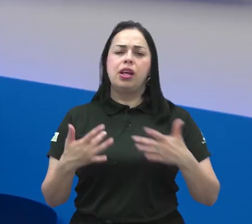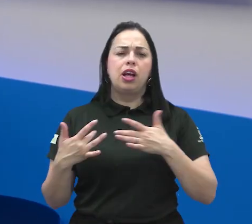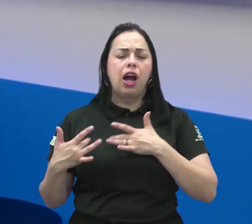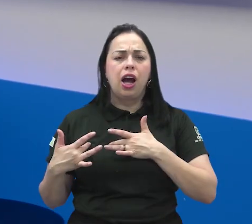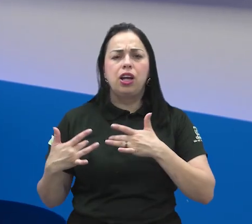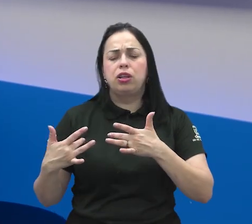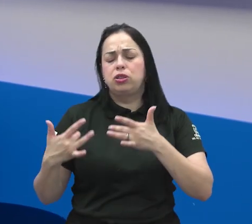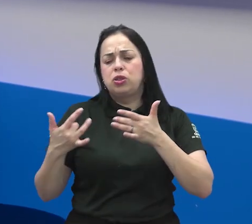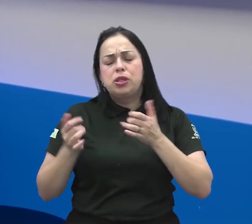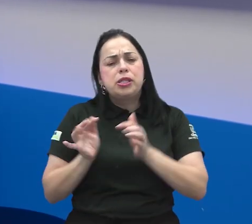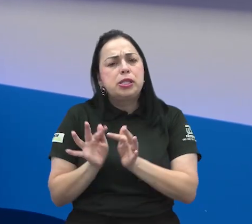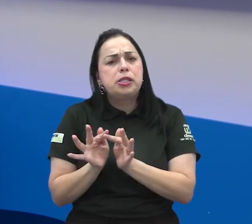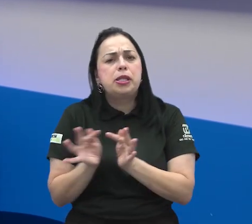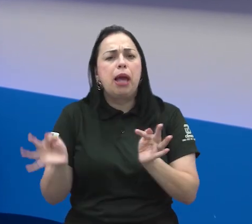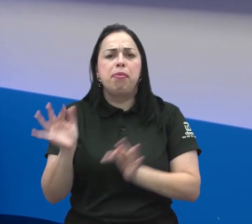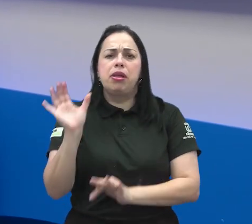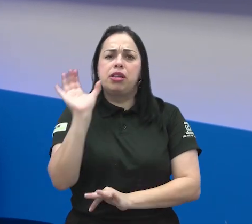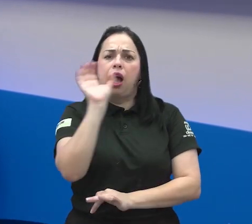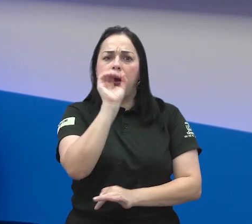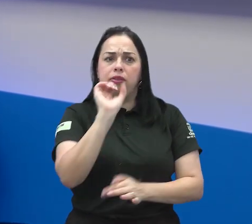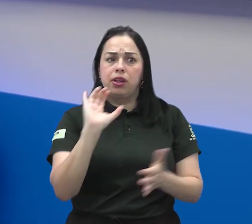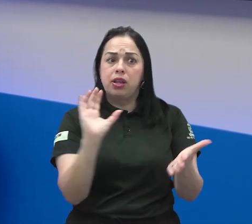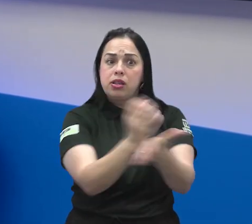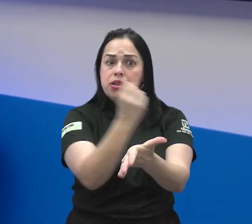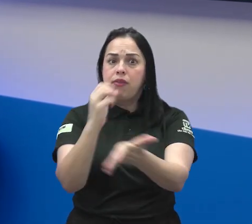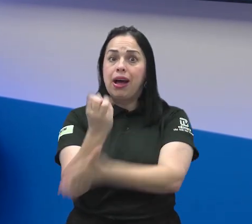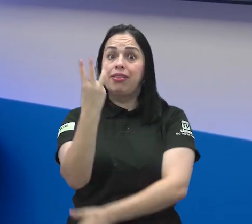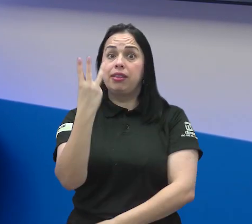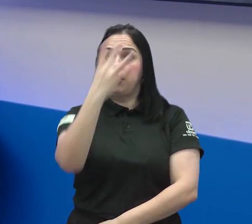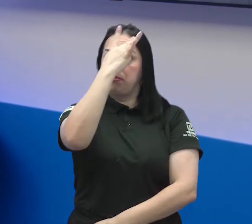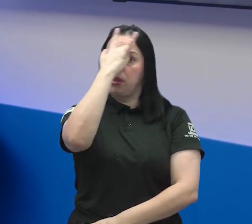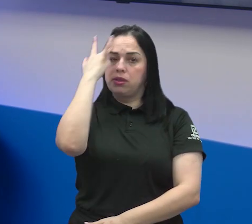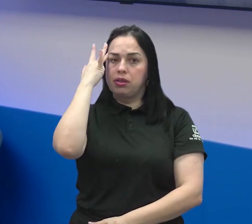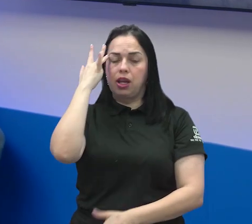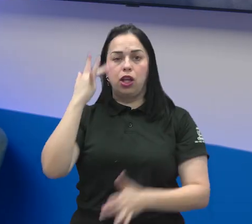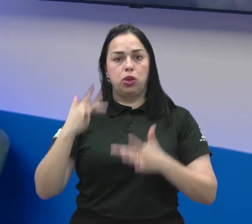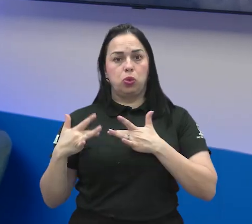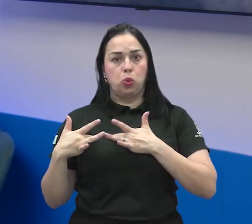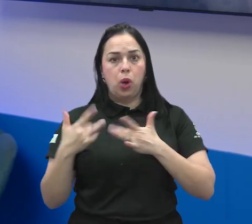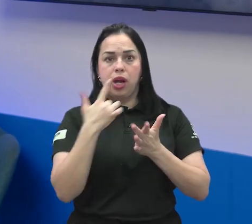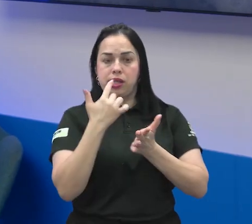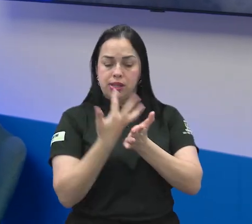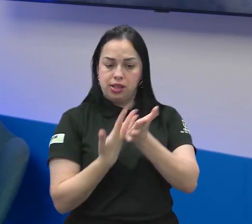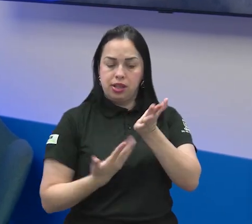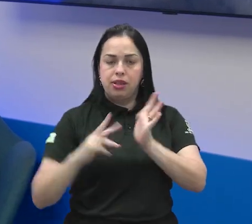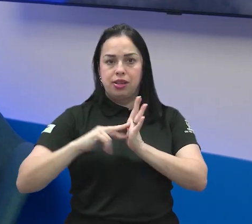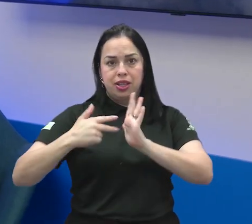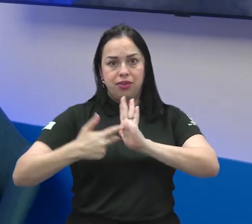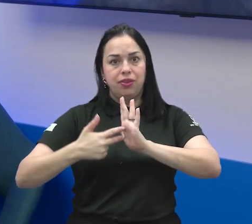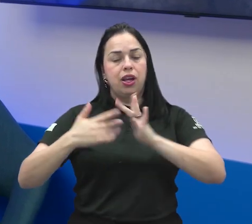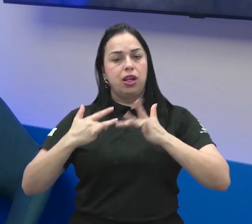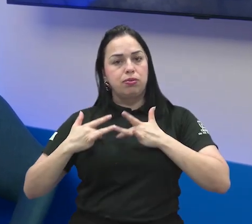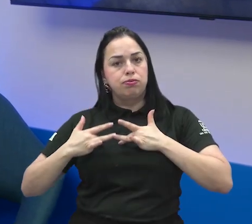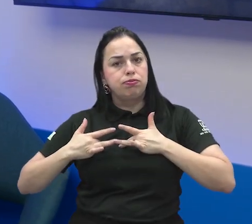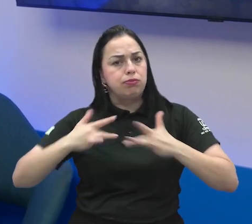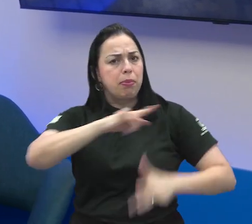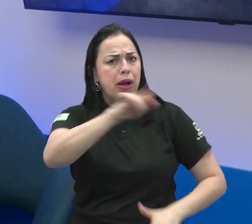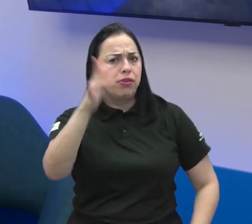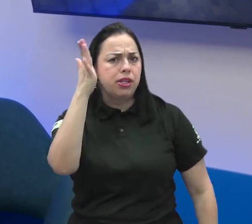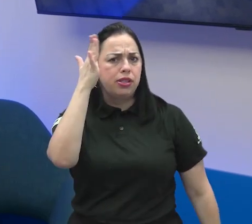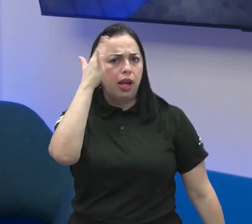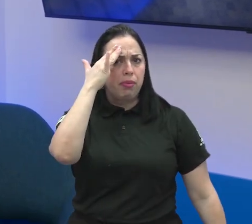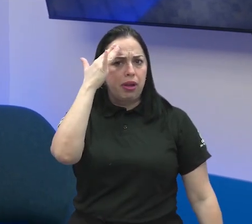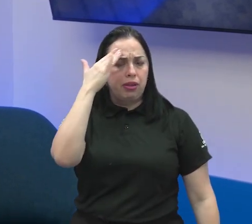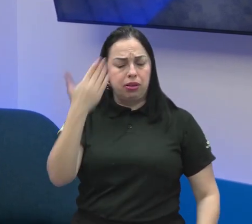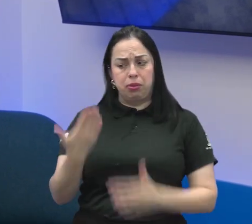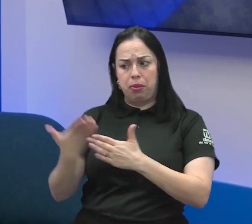Um gesto simples, rápido e que pode salvar até 3 vidas, Paulo. Doar sangue é um ato de solidariedade. Mas